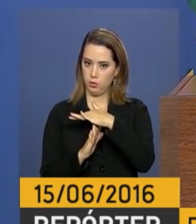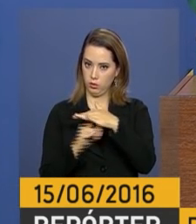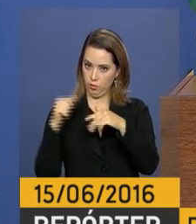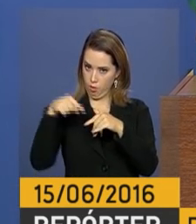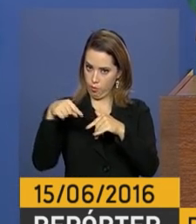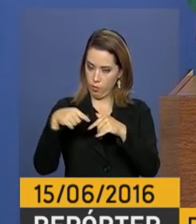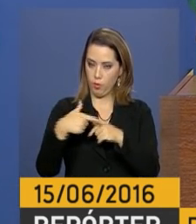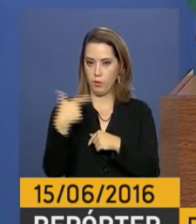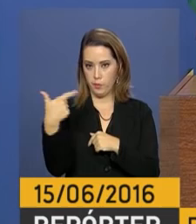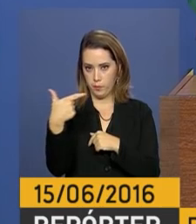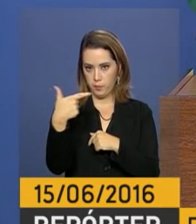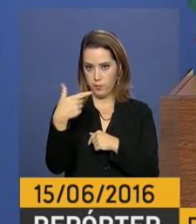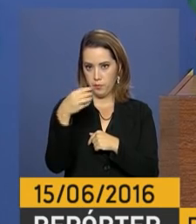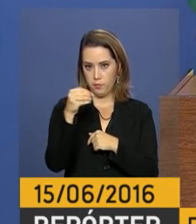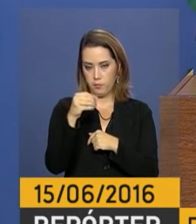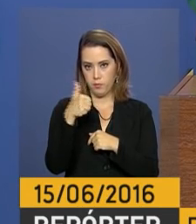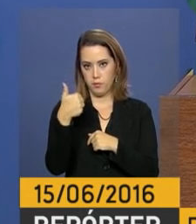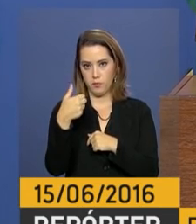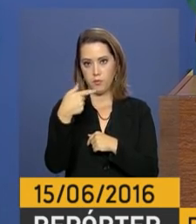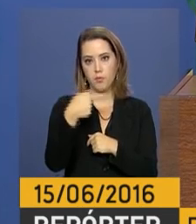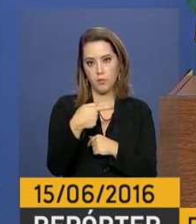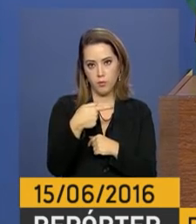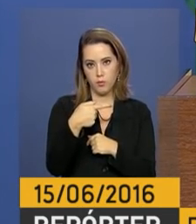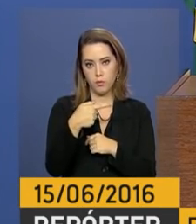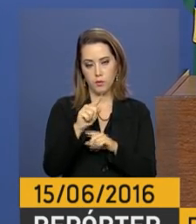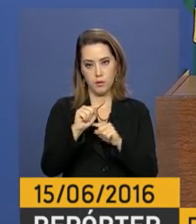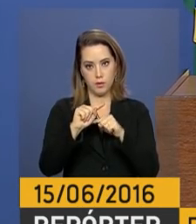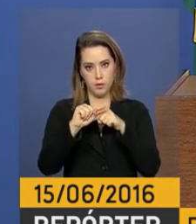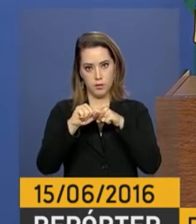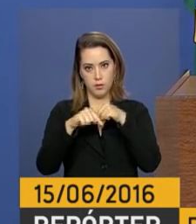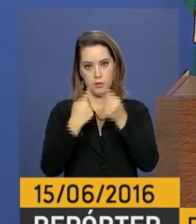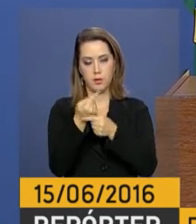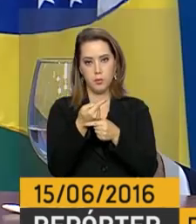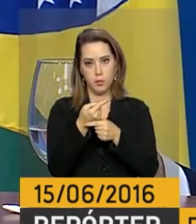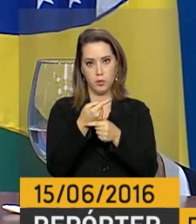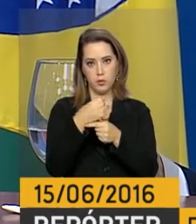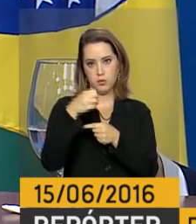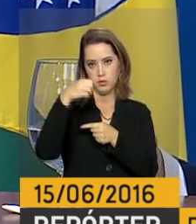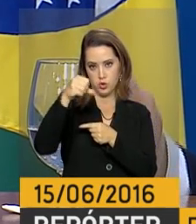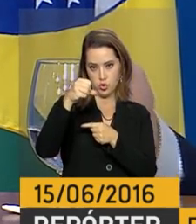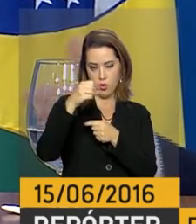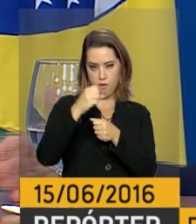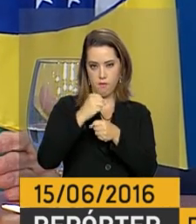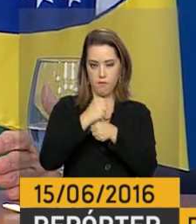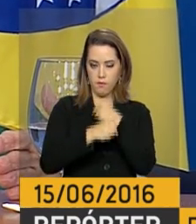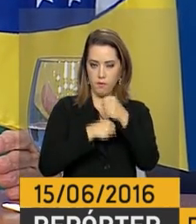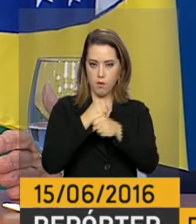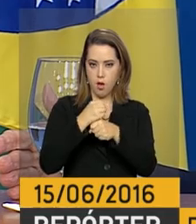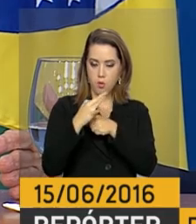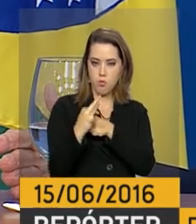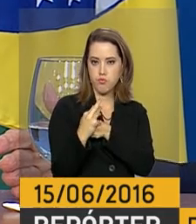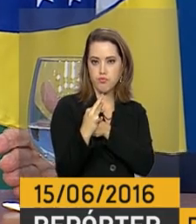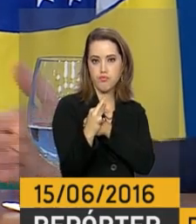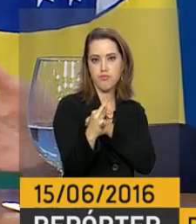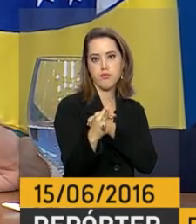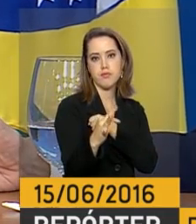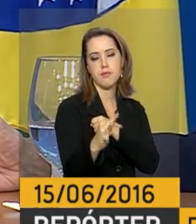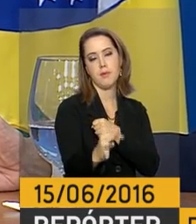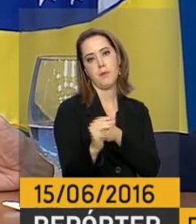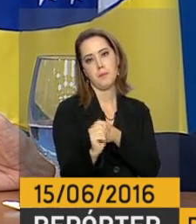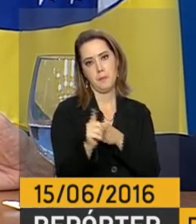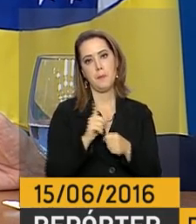2017. Muito bem. No nono ano, onde existe esse limite, é